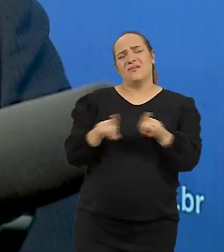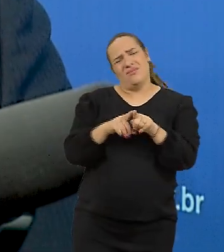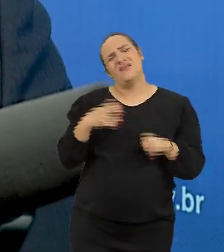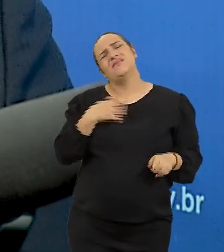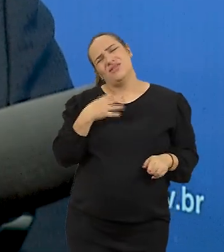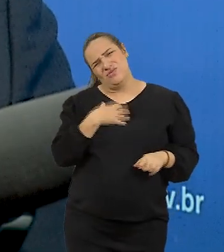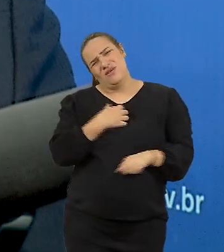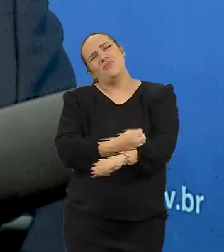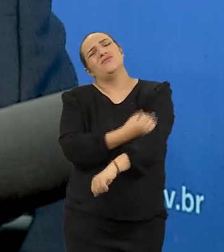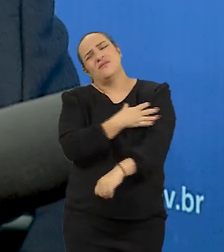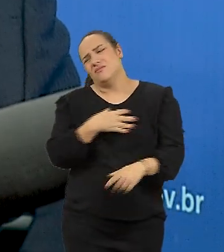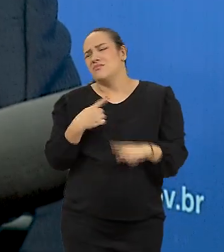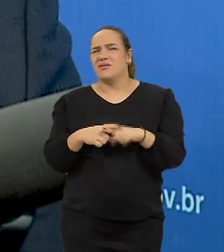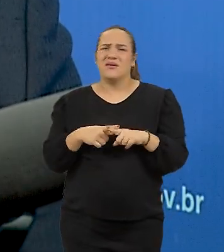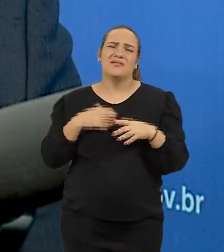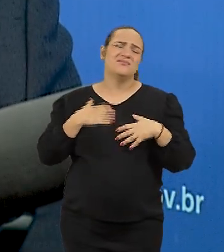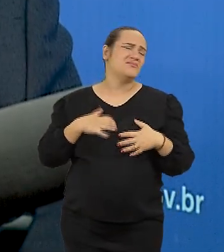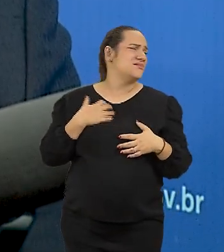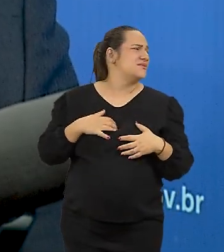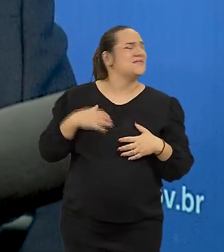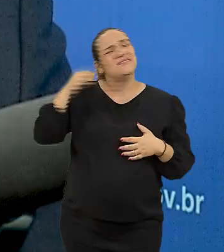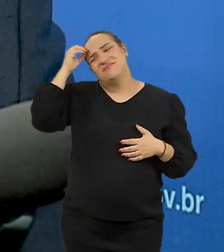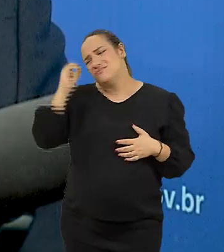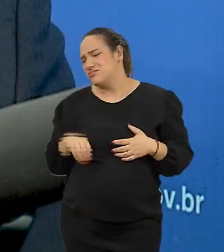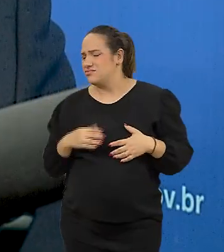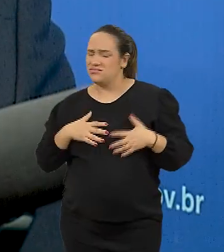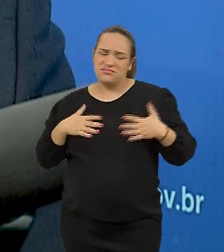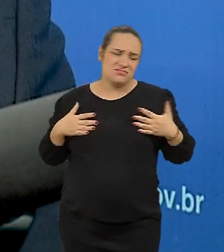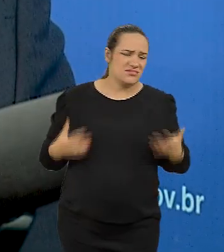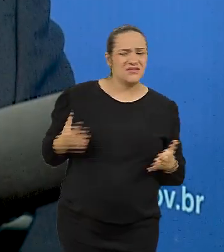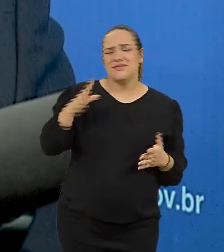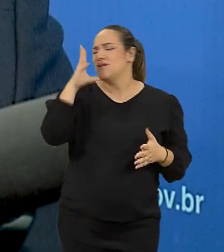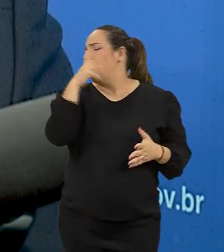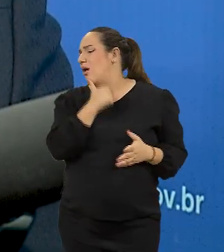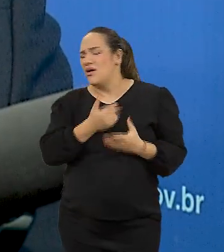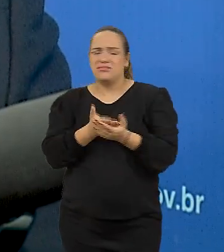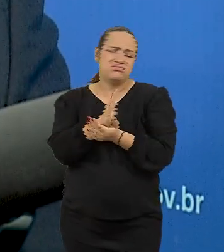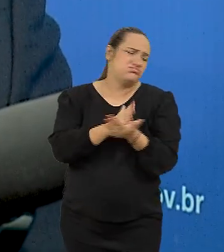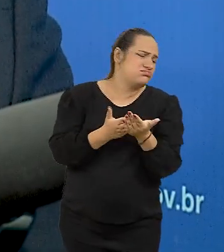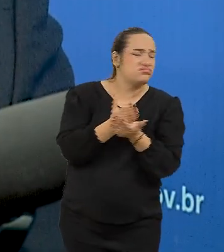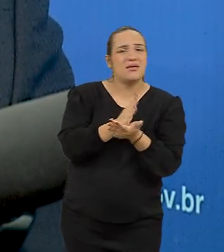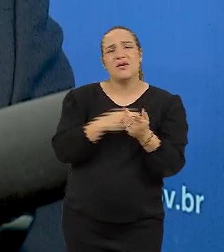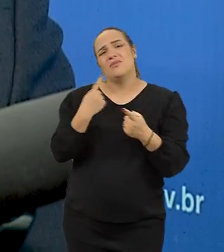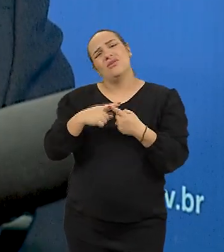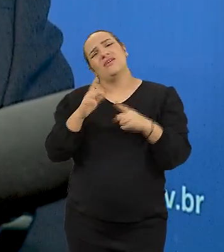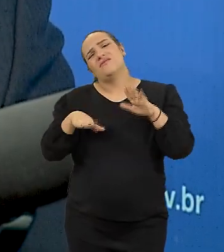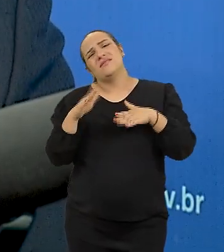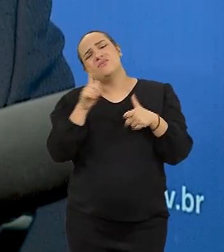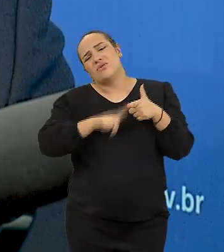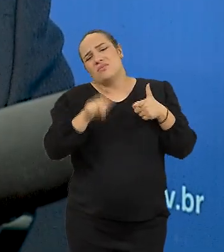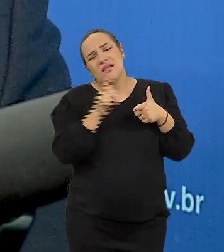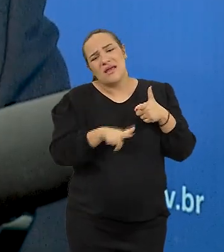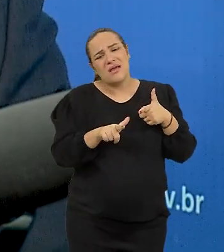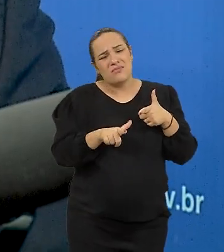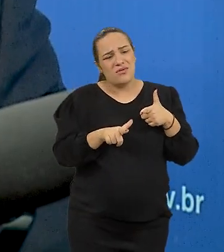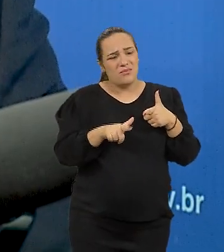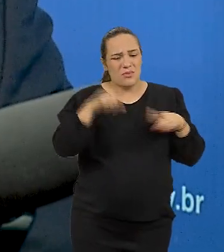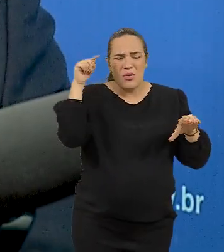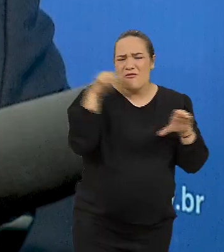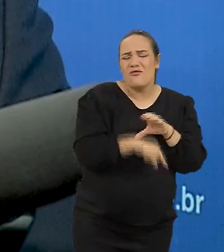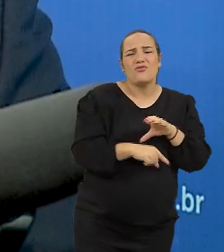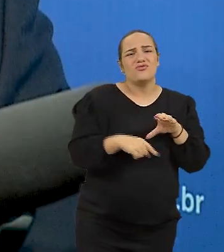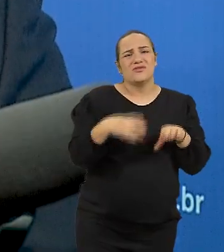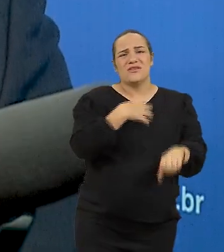financeiro e ele tem um custo emocional. Porque a vida da pessoa, ela não... Muitas vezes o problema ali ele é